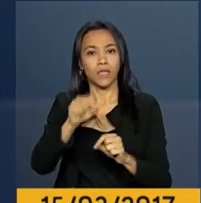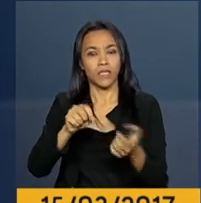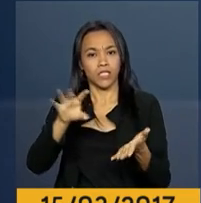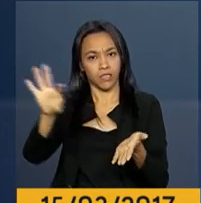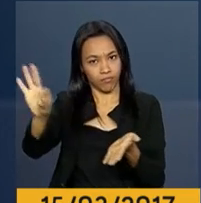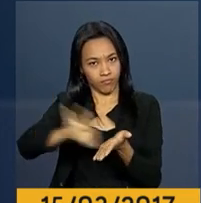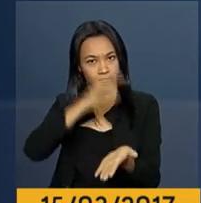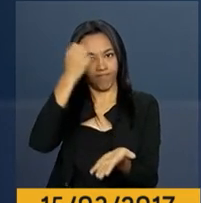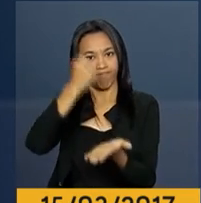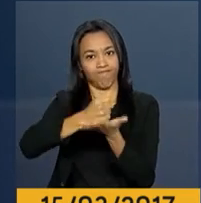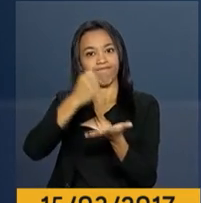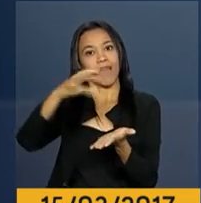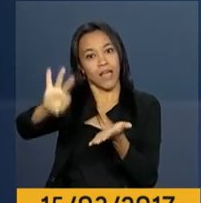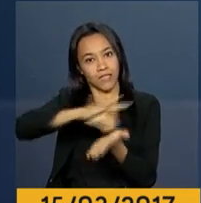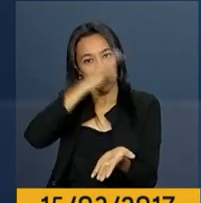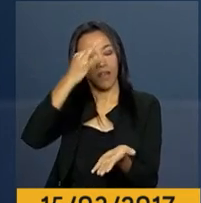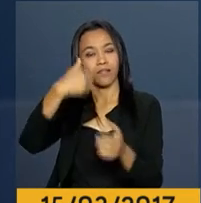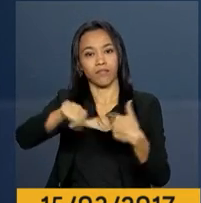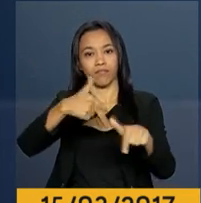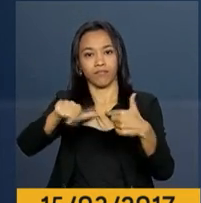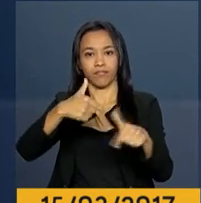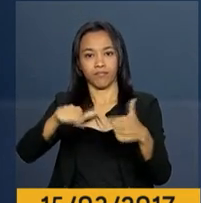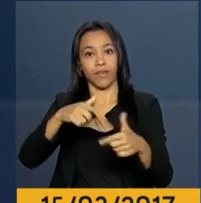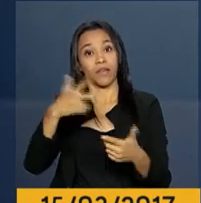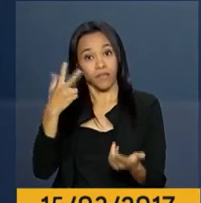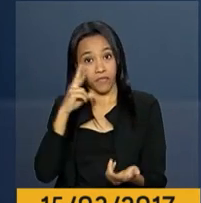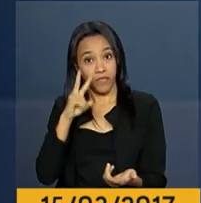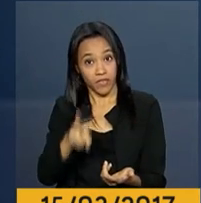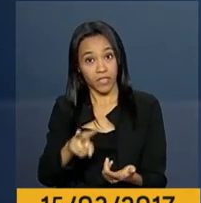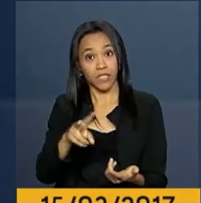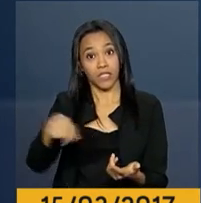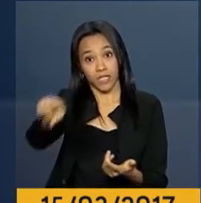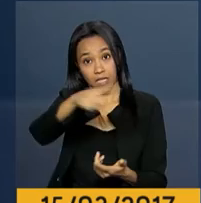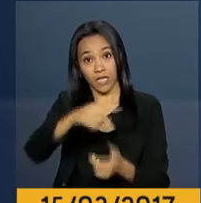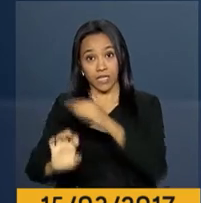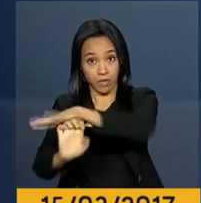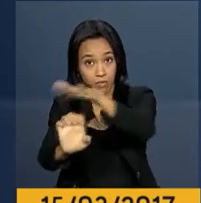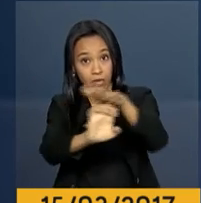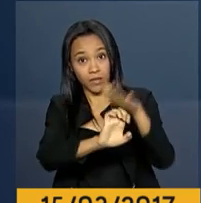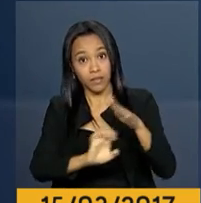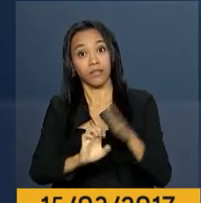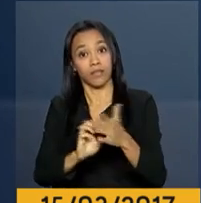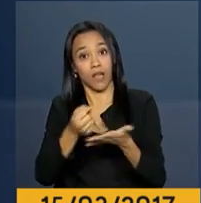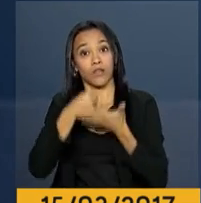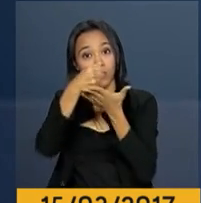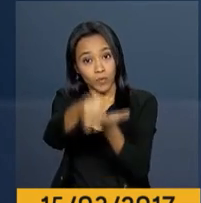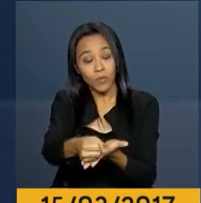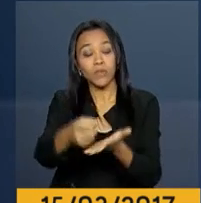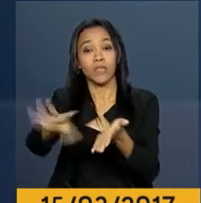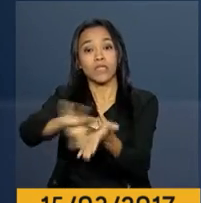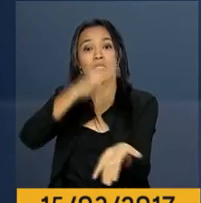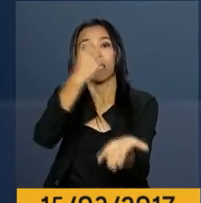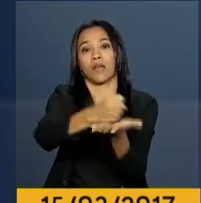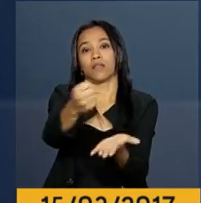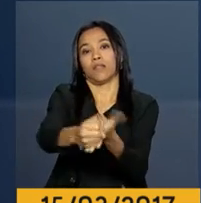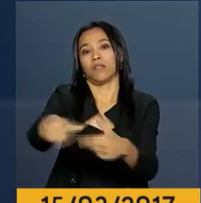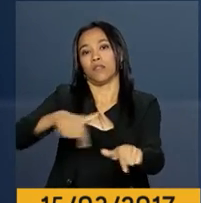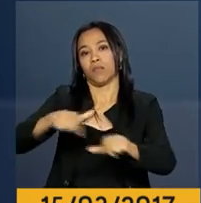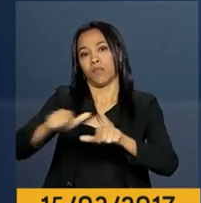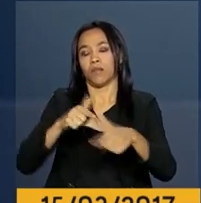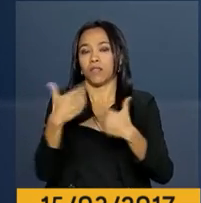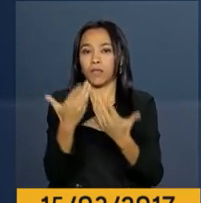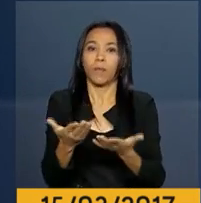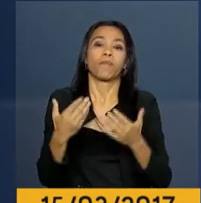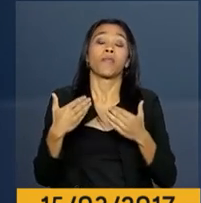no brasil ea grande expressão do pequeno e grande negócio portanto nós todos sabemos que abrir o